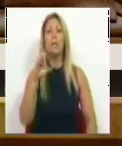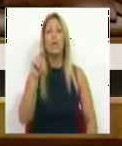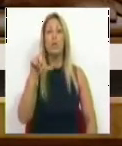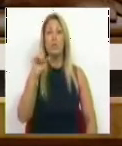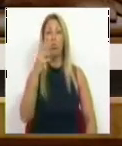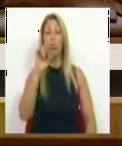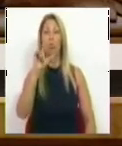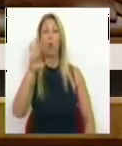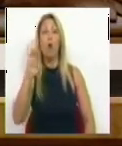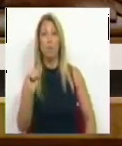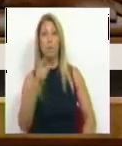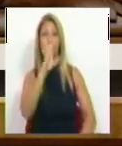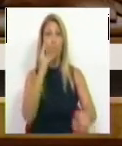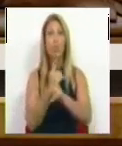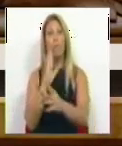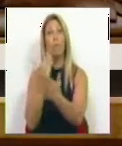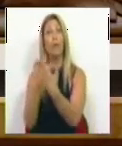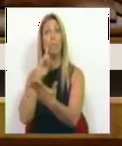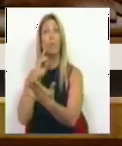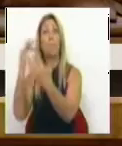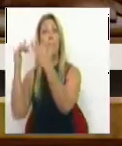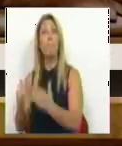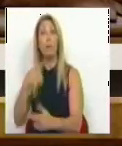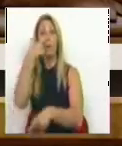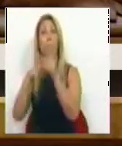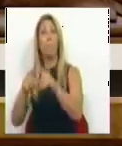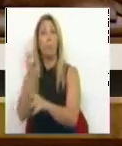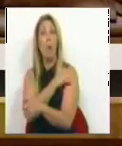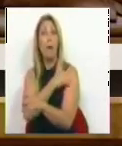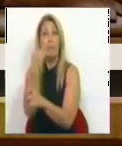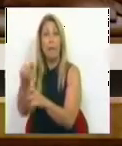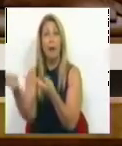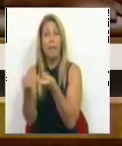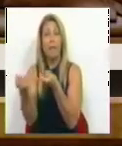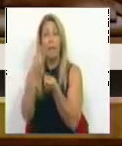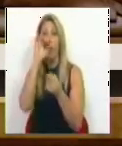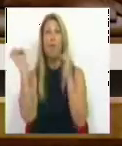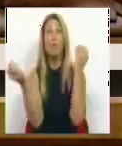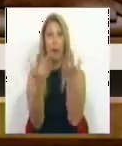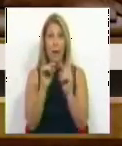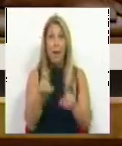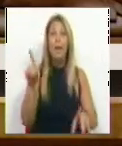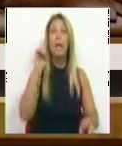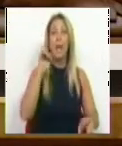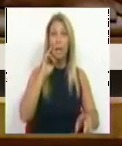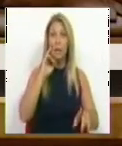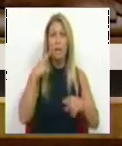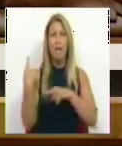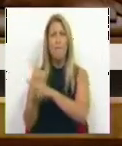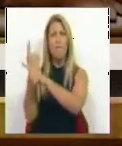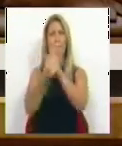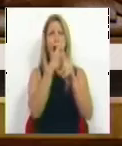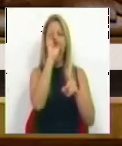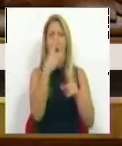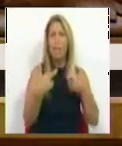mais desprotegidas as populações que vivem junto da floresta. Esta garantia da diversidade das espécies é uma